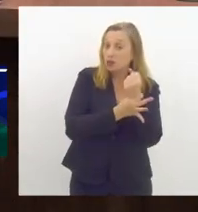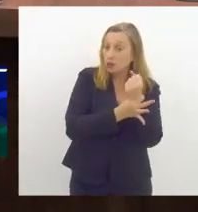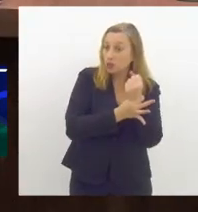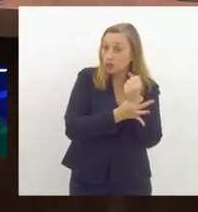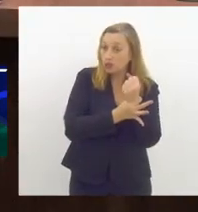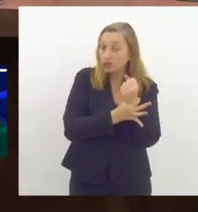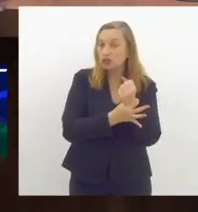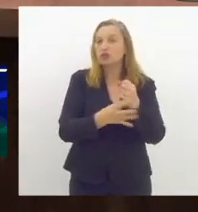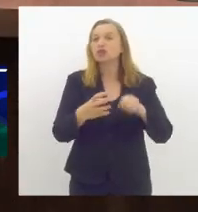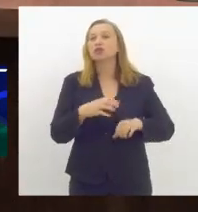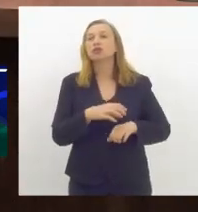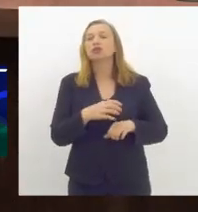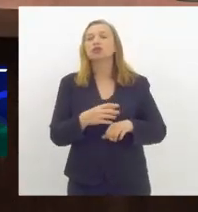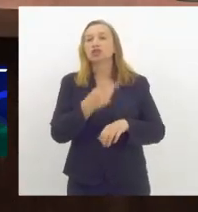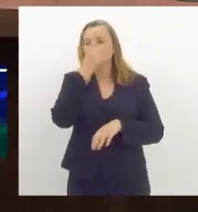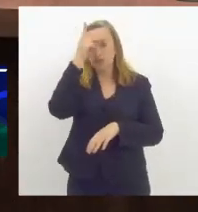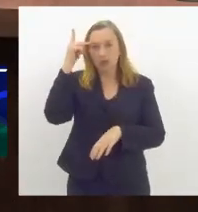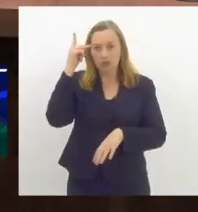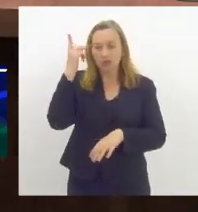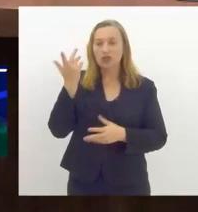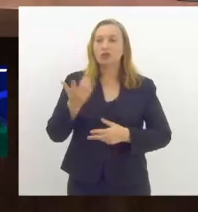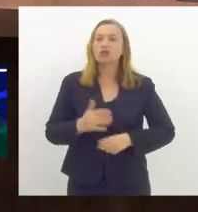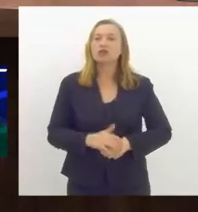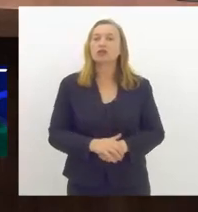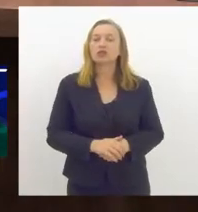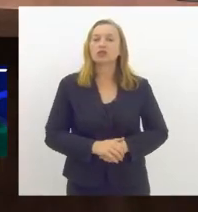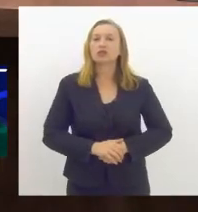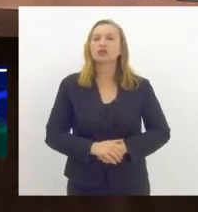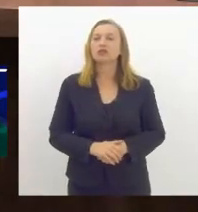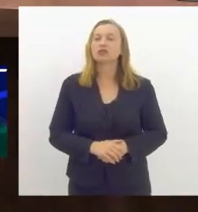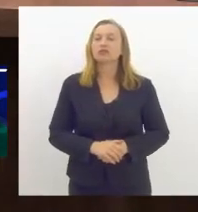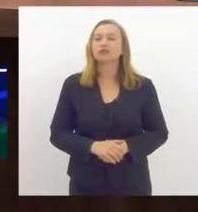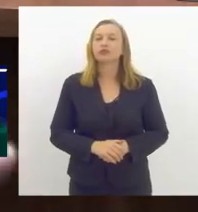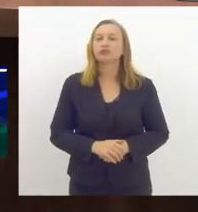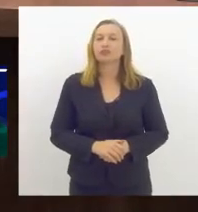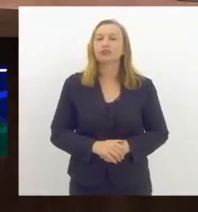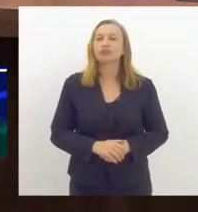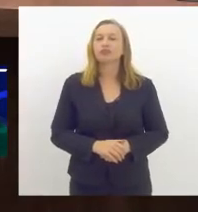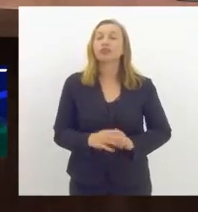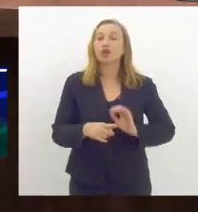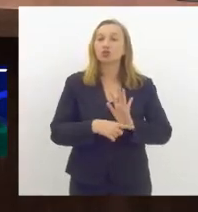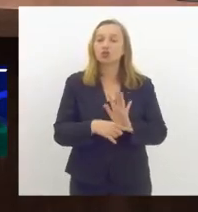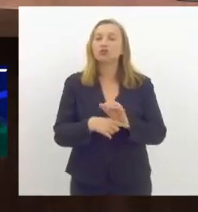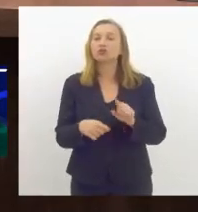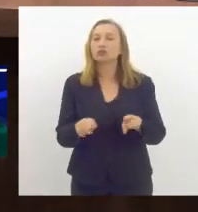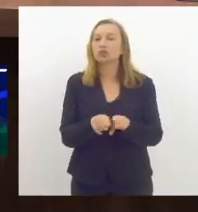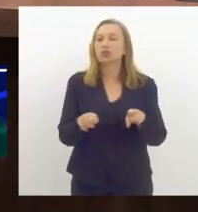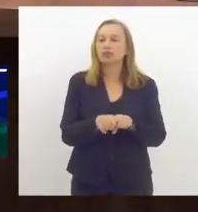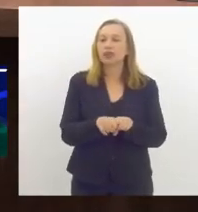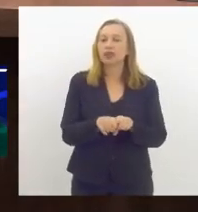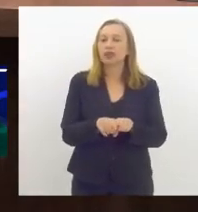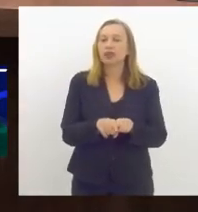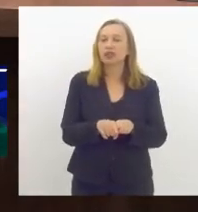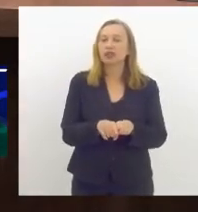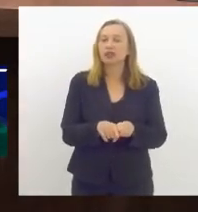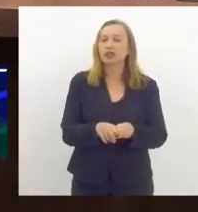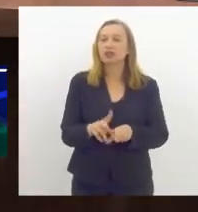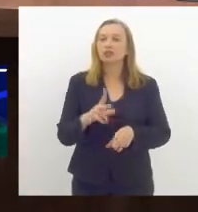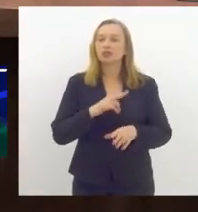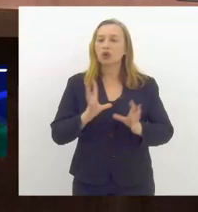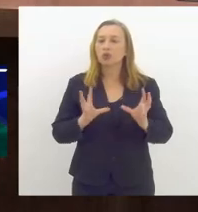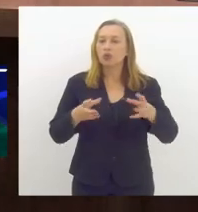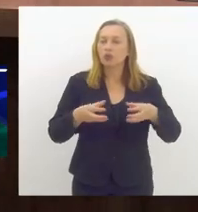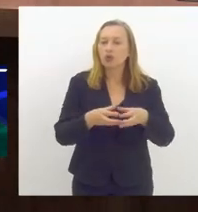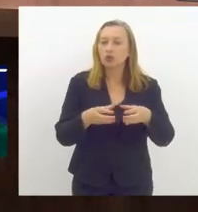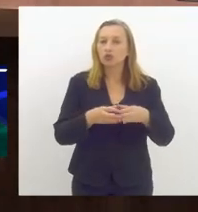dos transportados dos passageiros e passageiras beneficiando também assim o conjunto